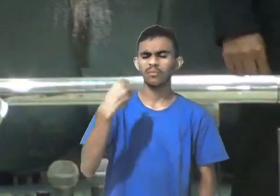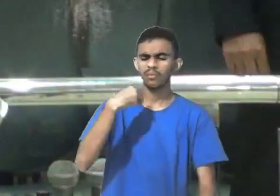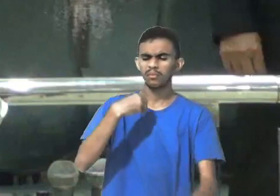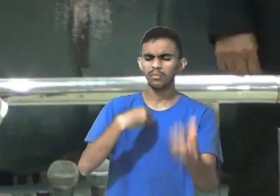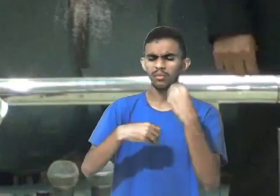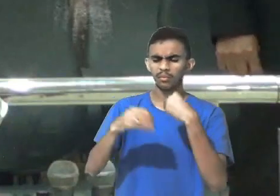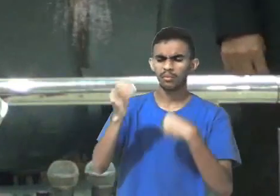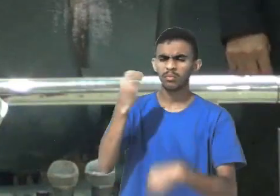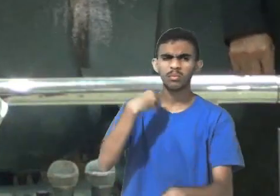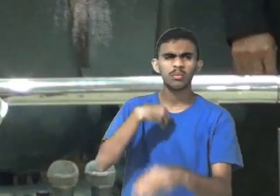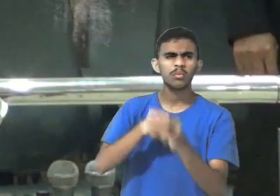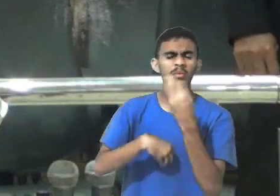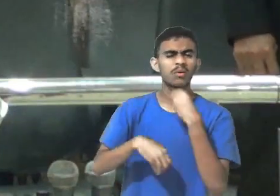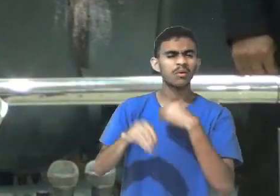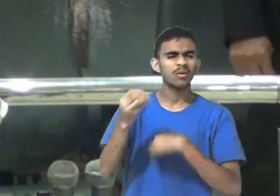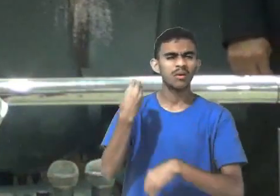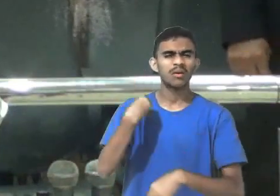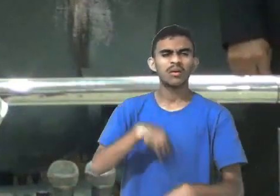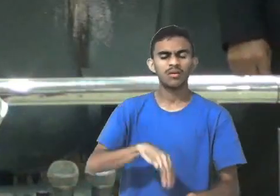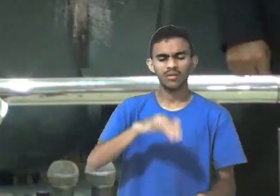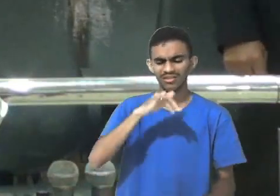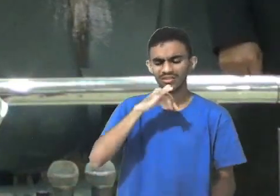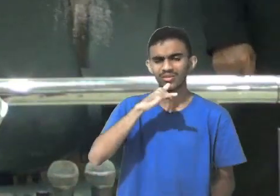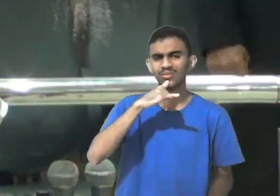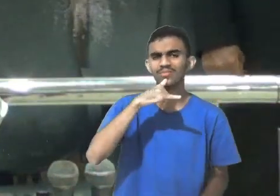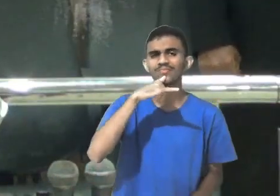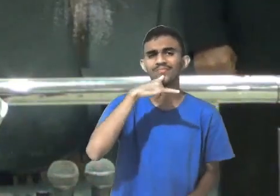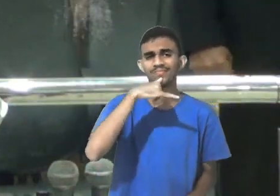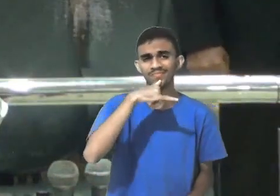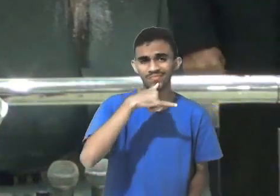Tu estás fraco e